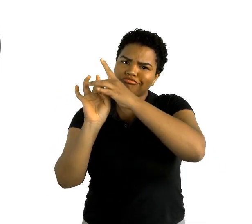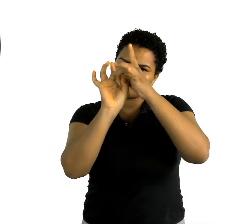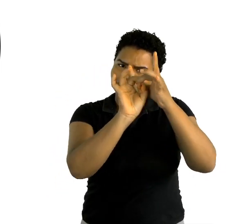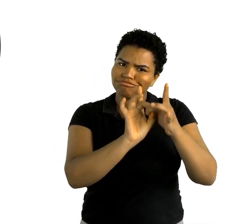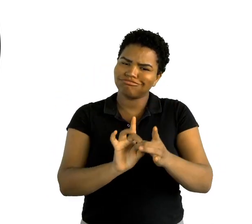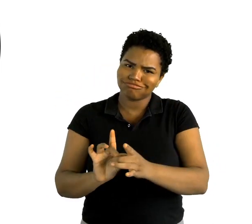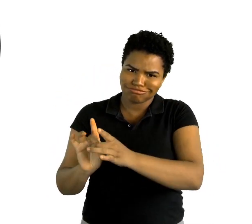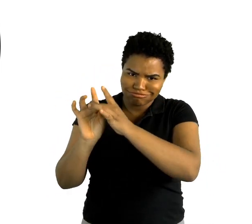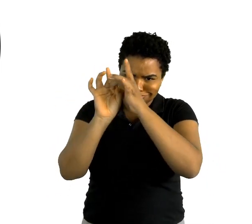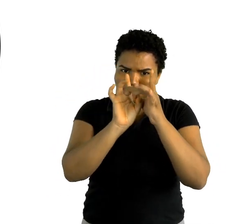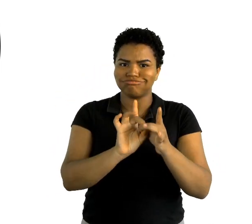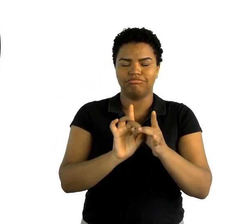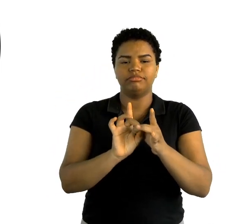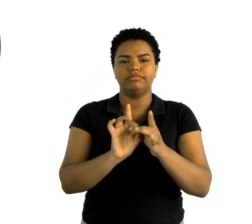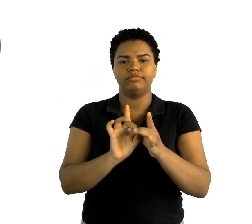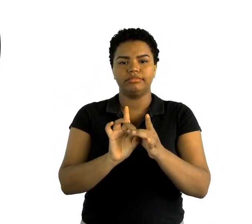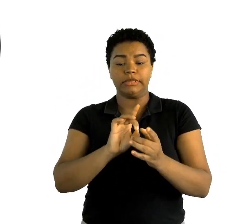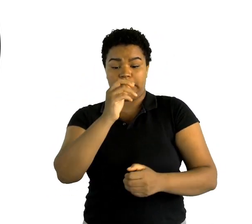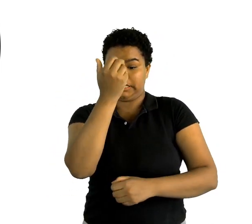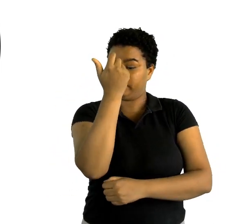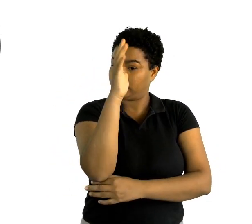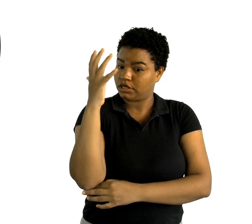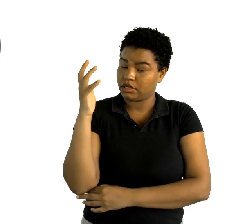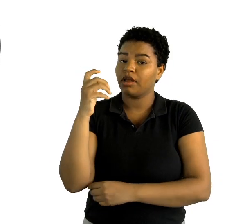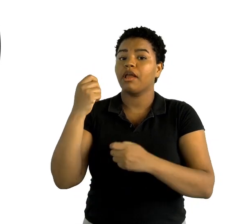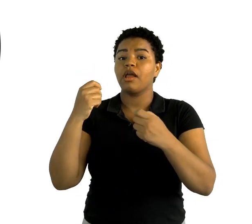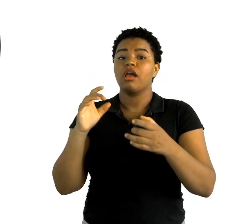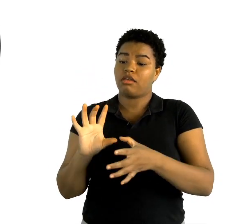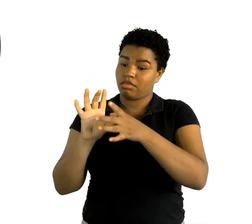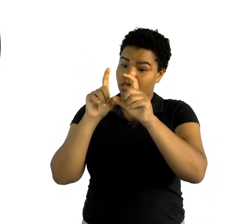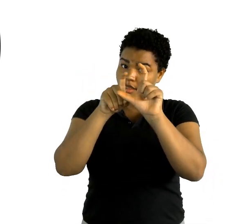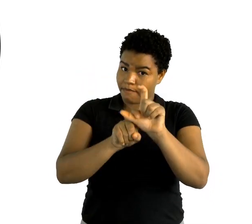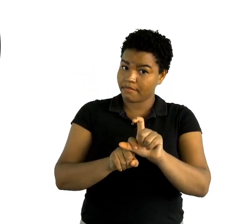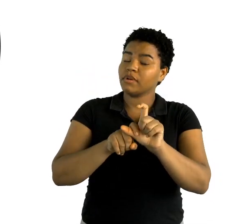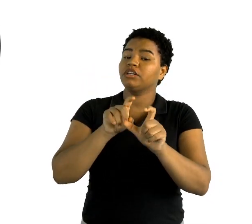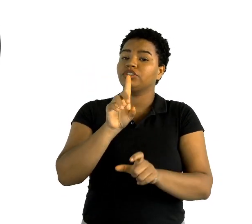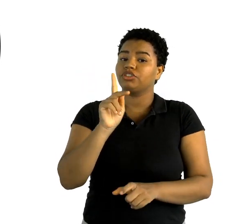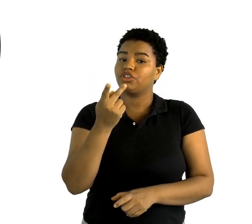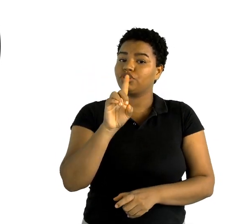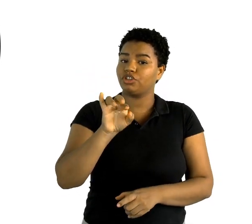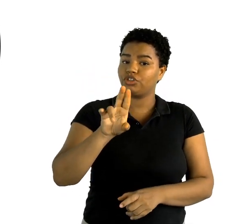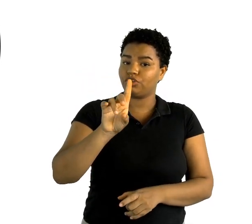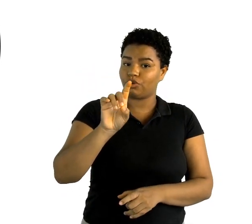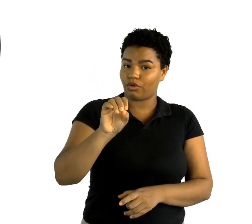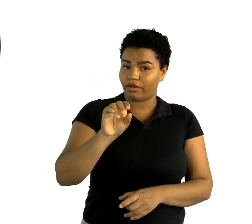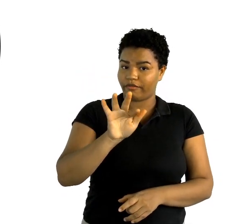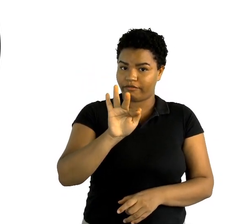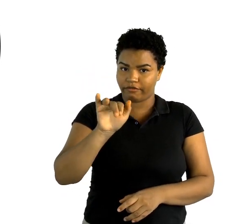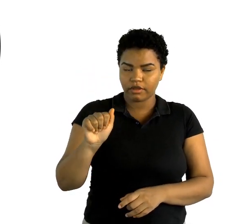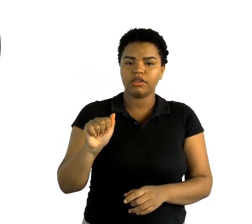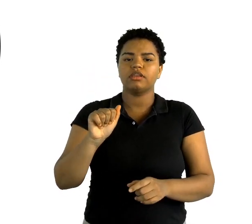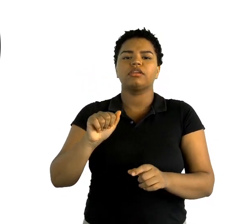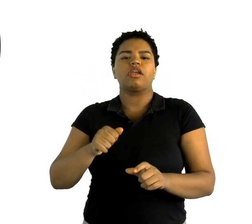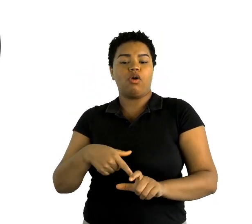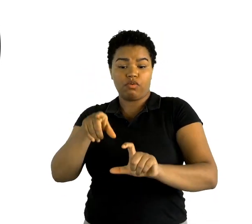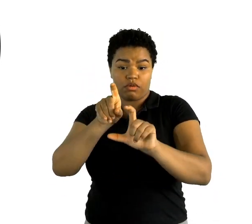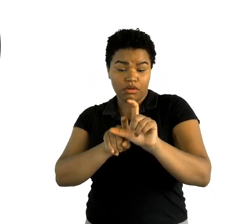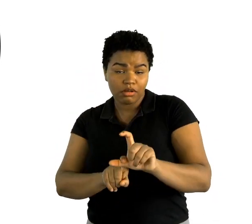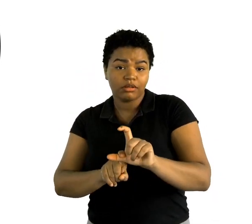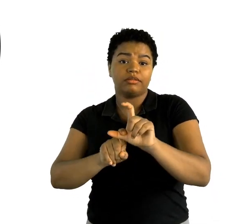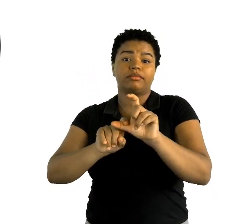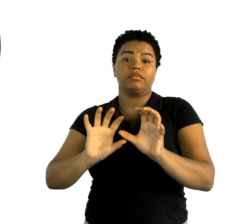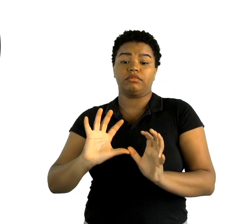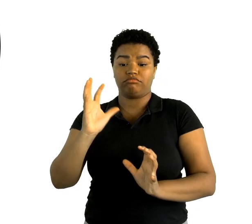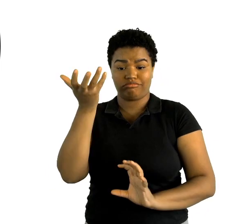A vegetação depende da hidrografia. O clima depende da vegetação. A